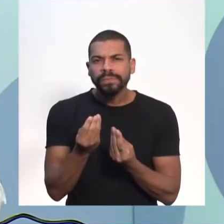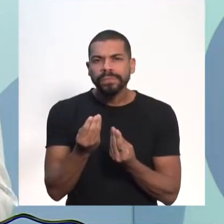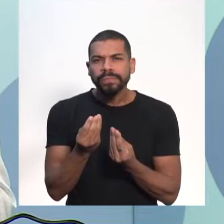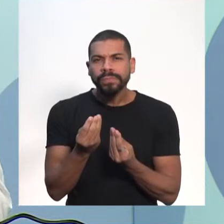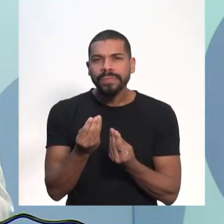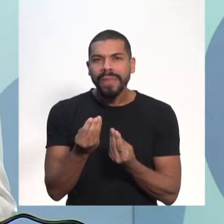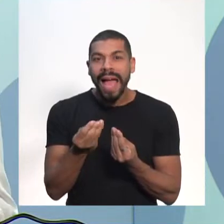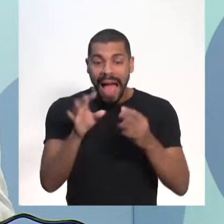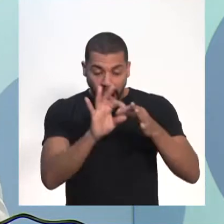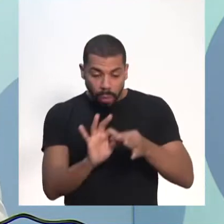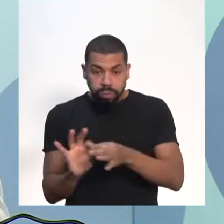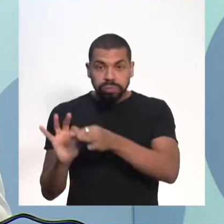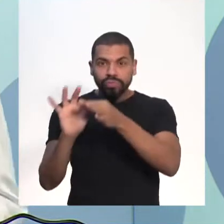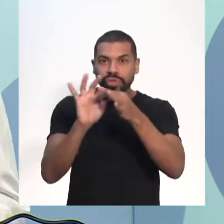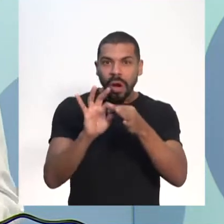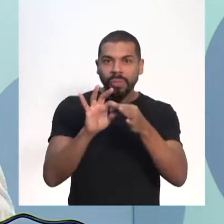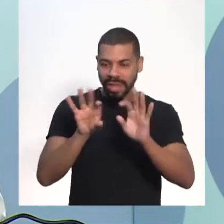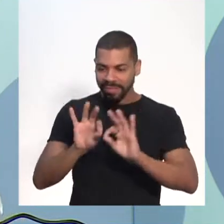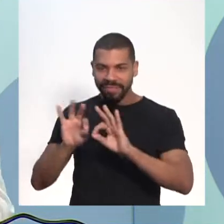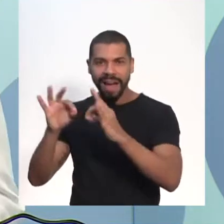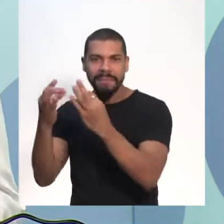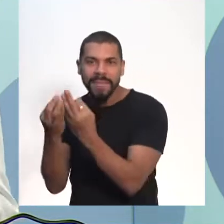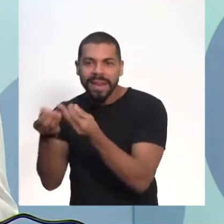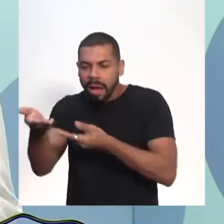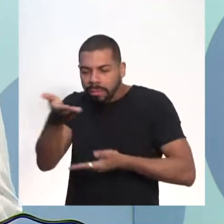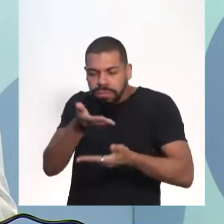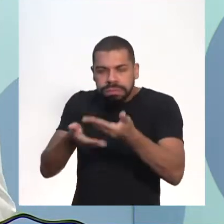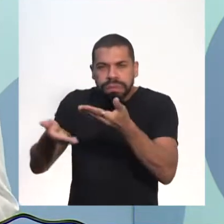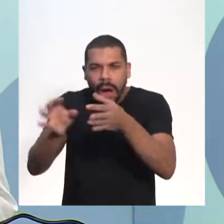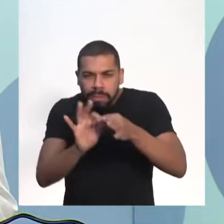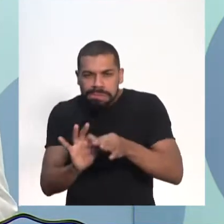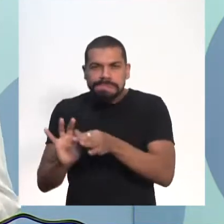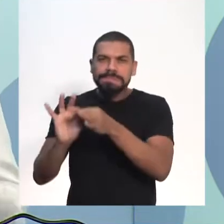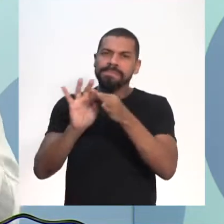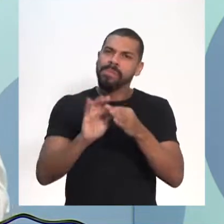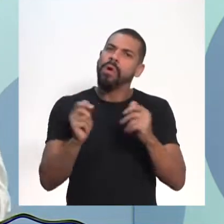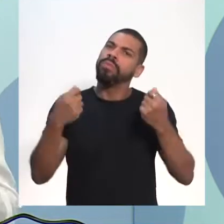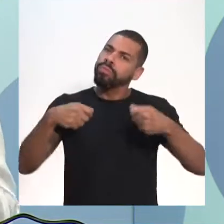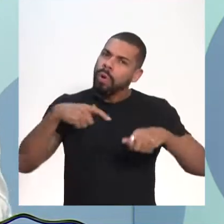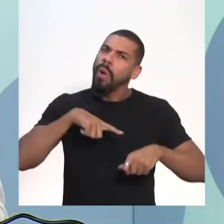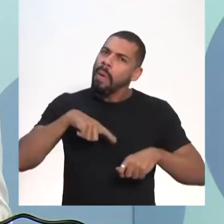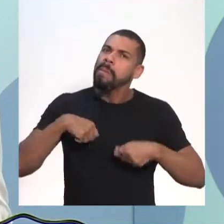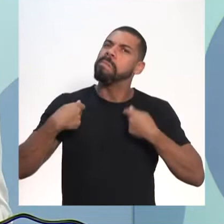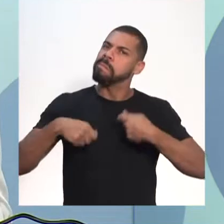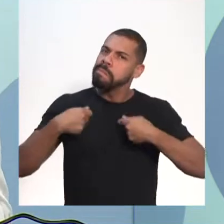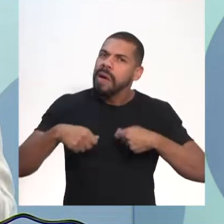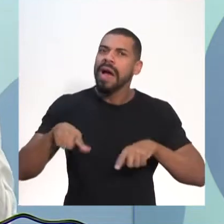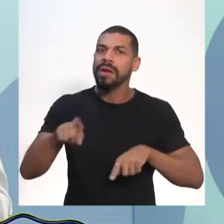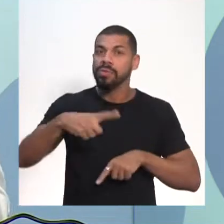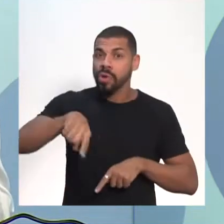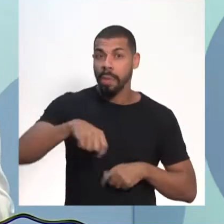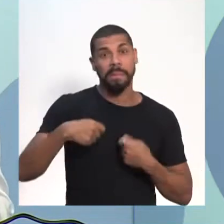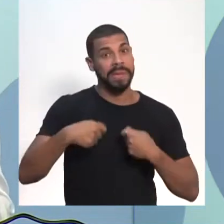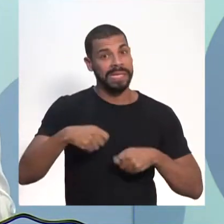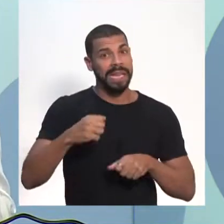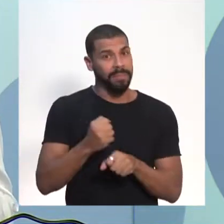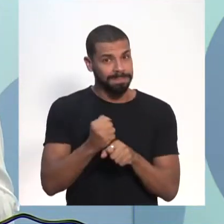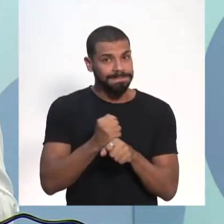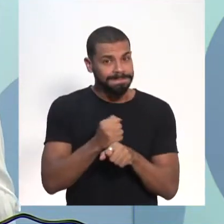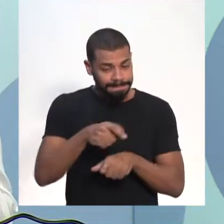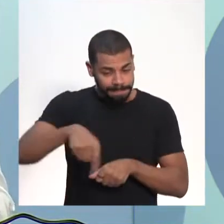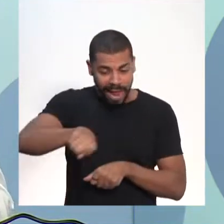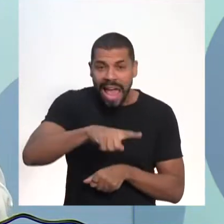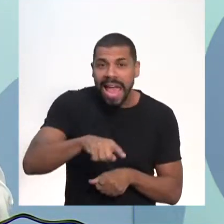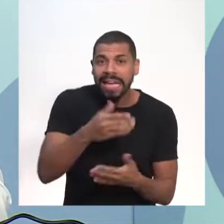dessa comunhão com as famílias, né? Então, o que nós precisamos nesse momento, principalmente os anos iniciais, a gente precisa muito